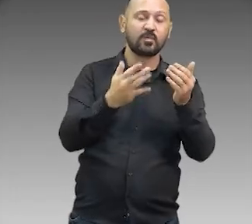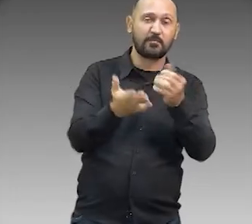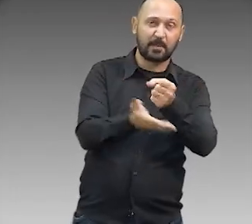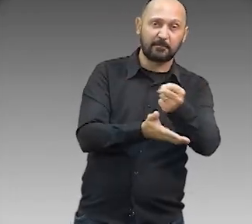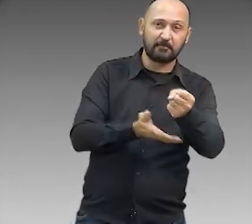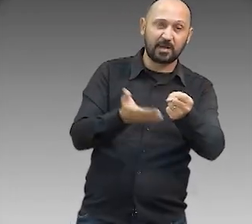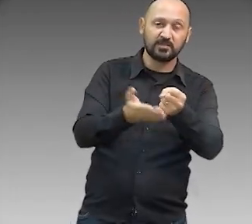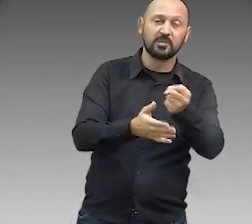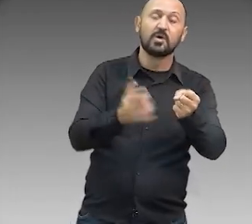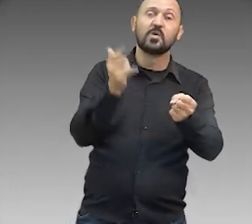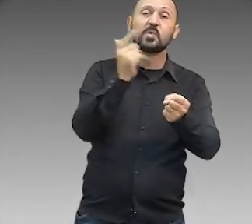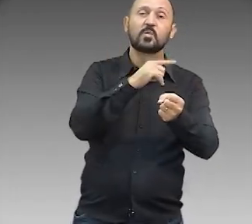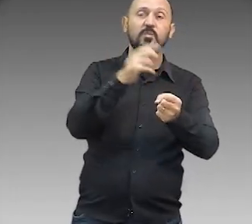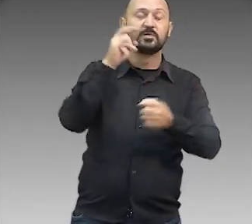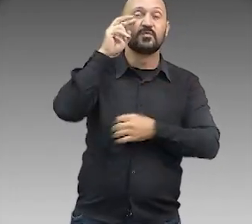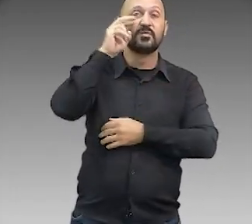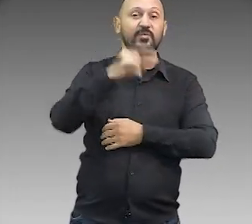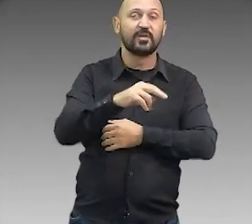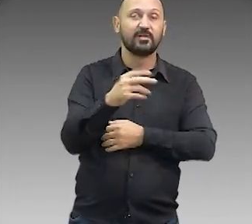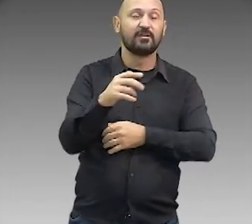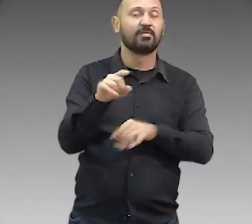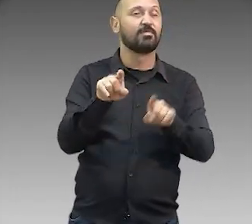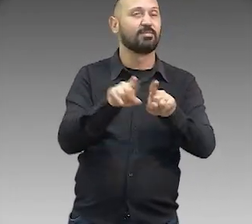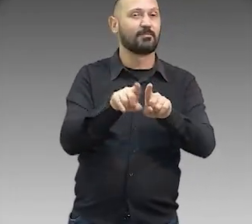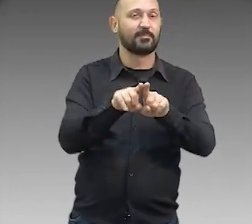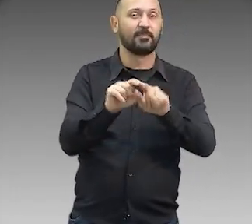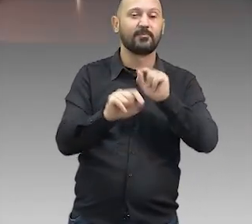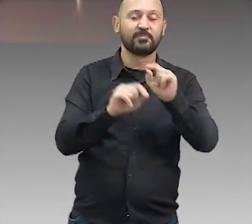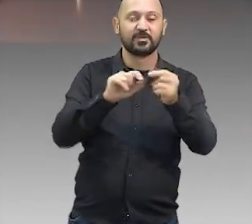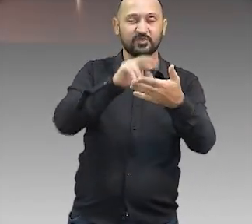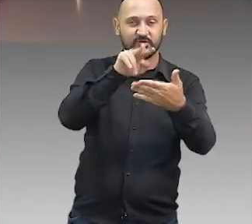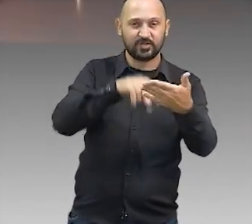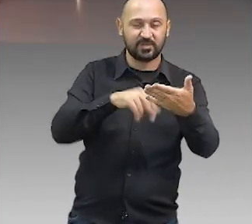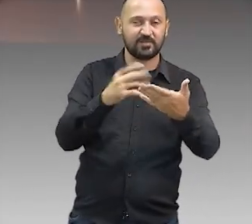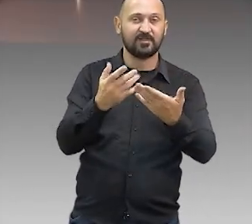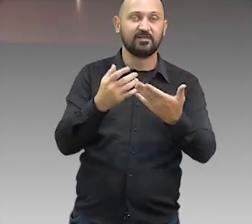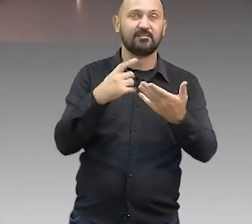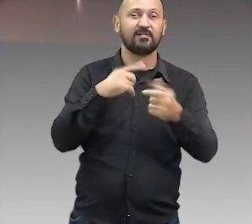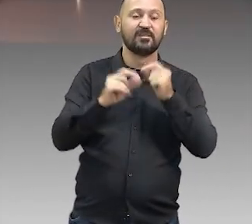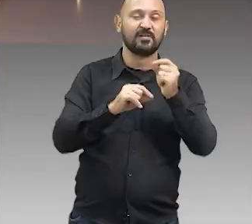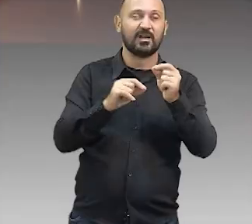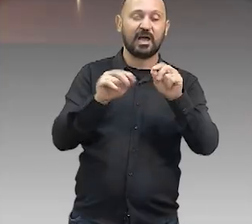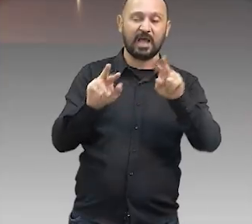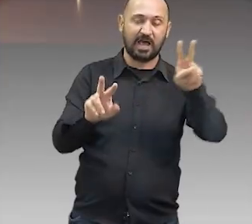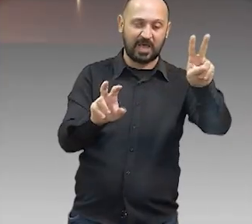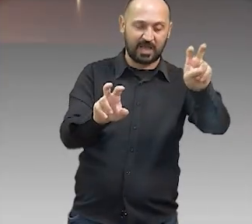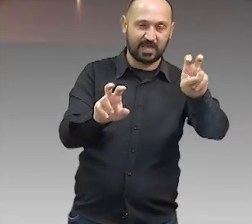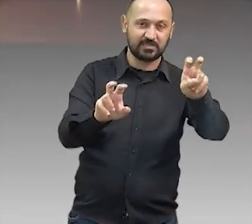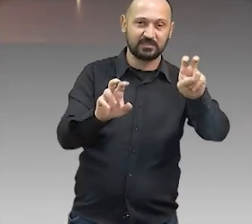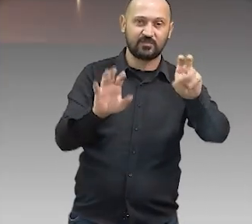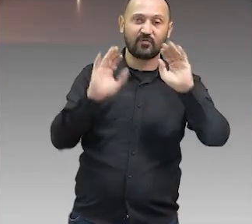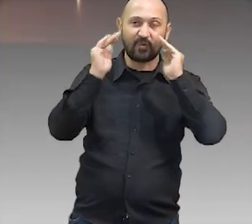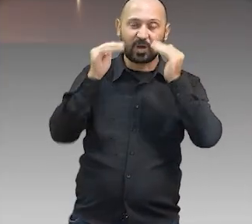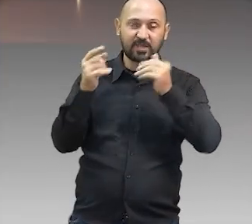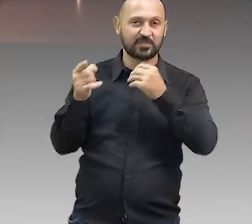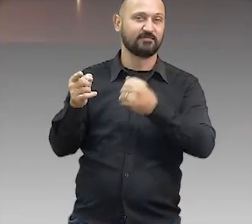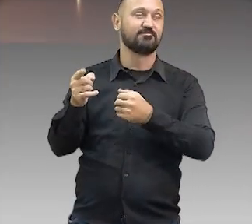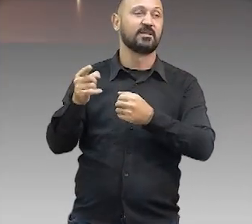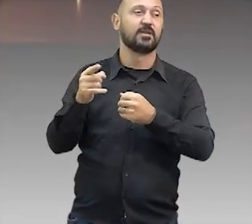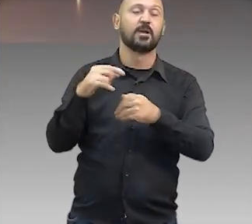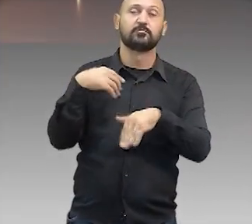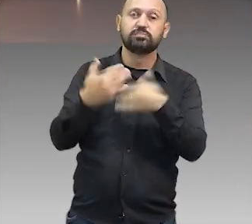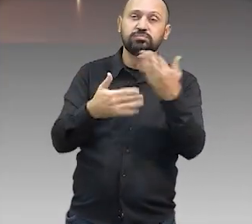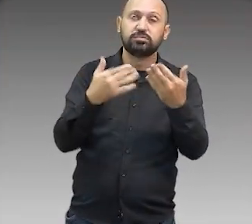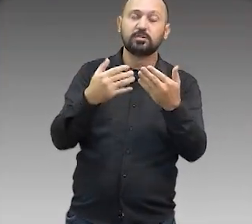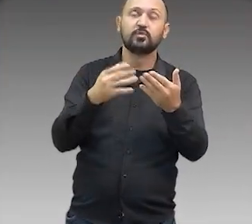ler, né, a aspas dedicada a ele. E essa evolução parece que realmente vocês acompanharam de forma muito natural e serviram